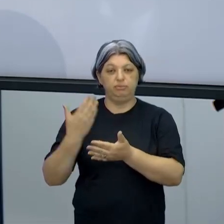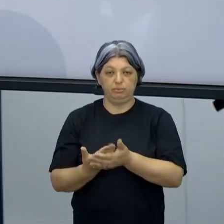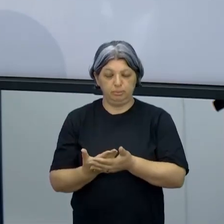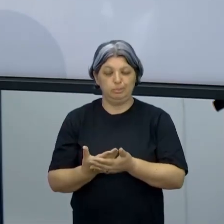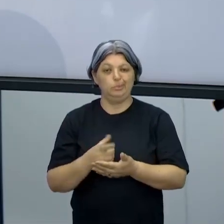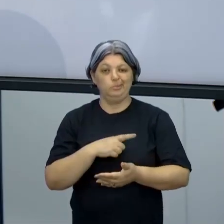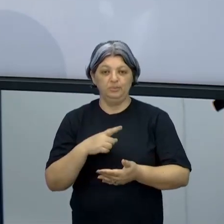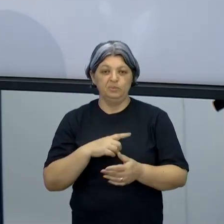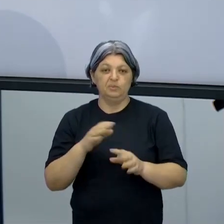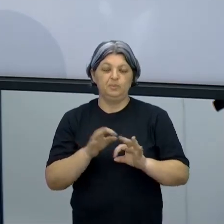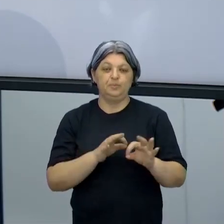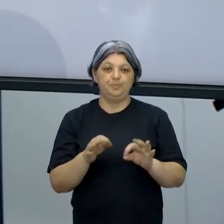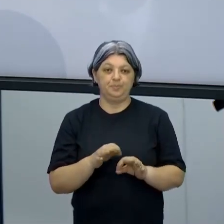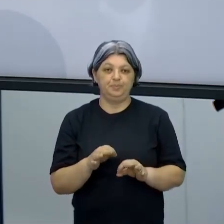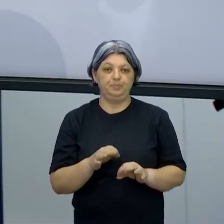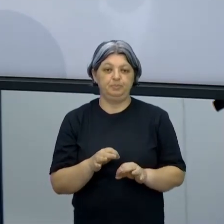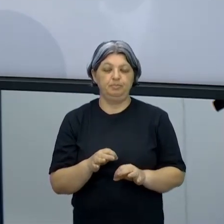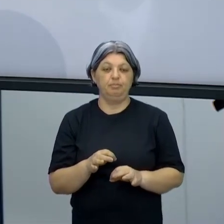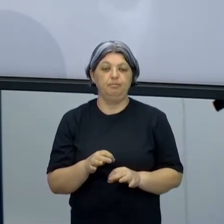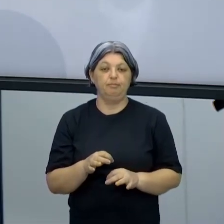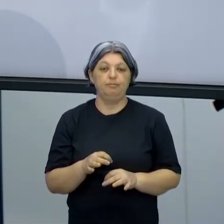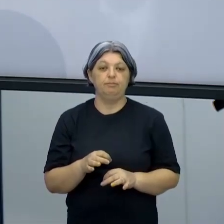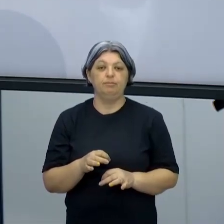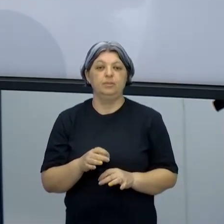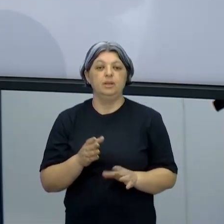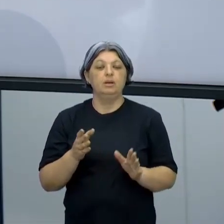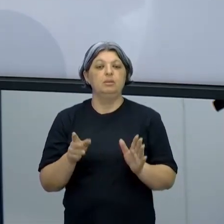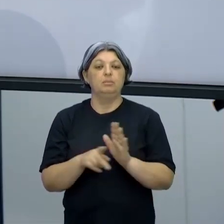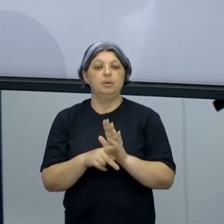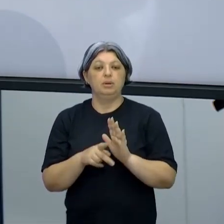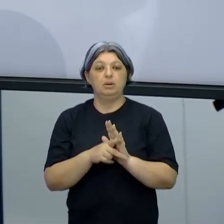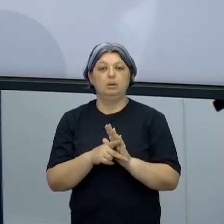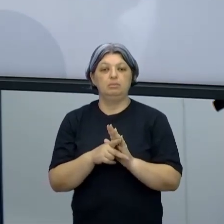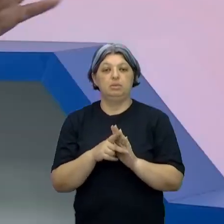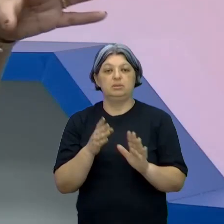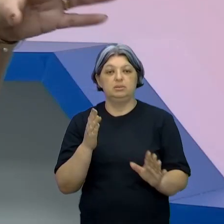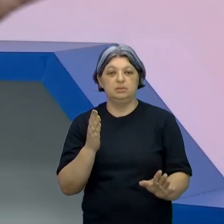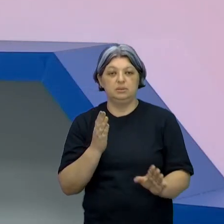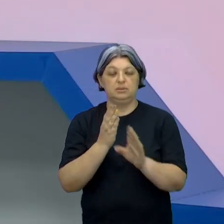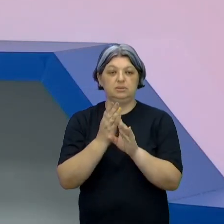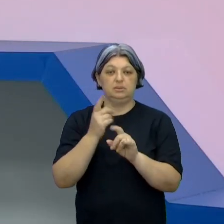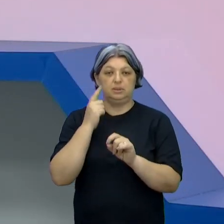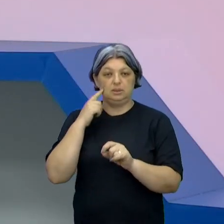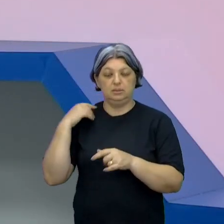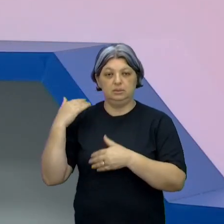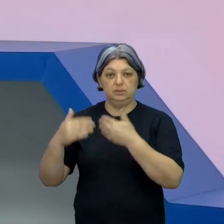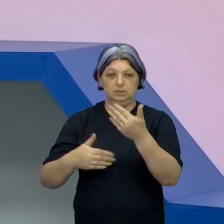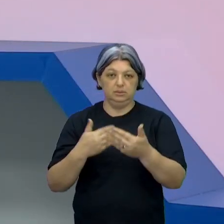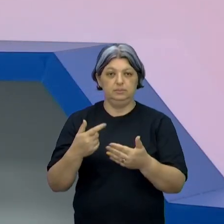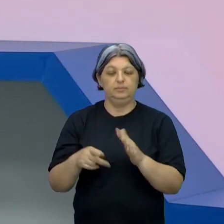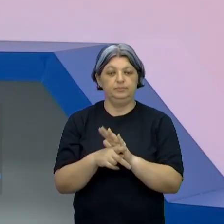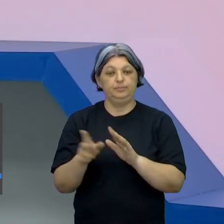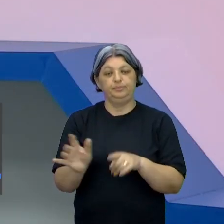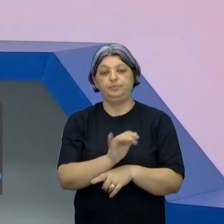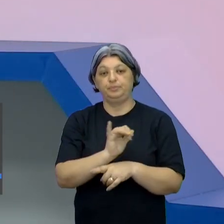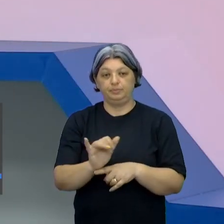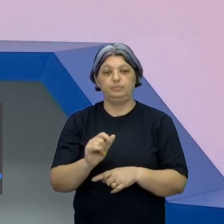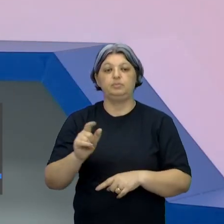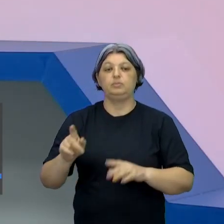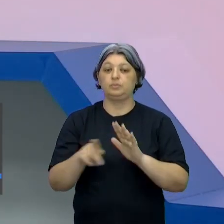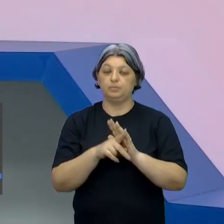gente conseguiu encontrar dentro desse processo de descoberta. E nos encontramos no caminho porque o próprio